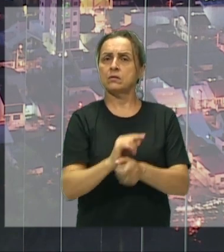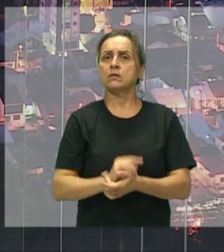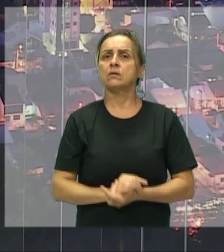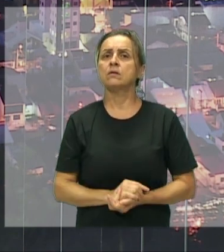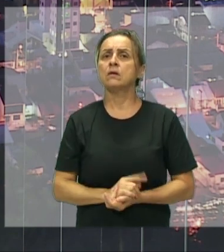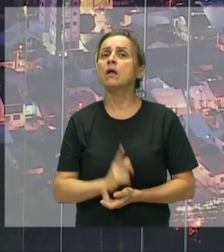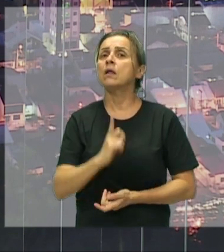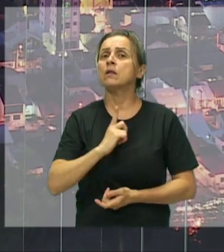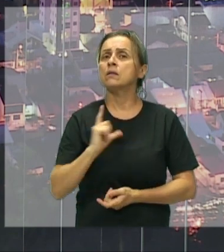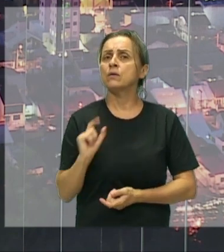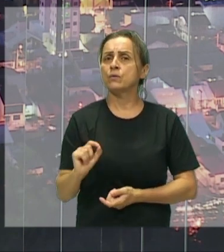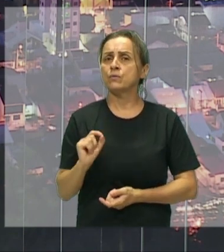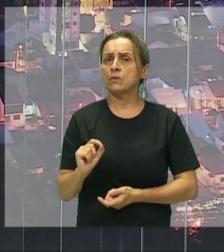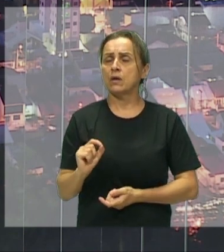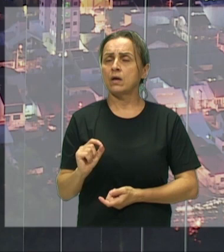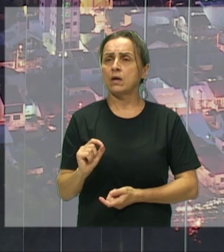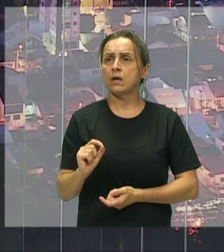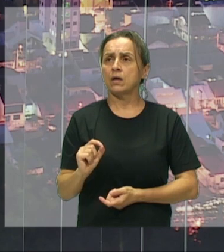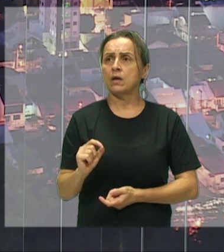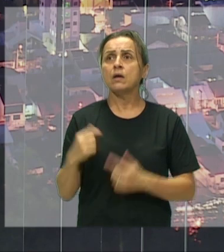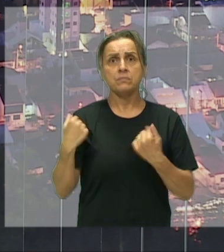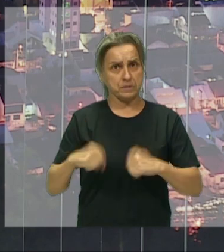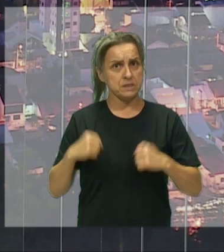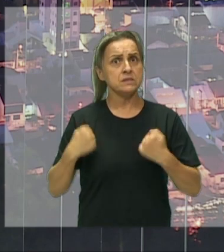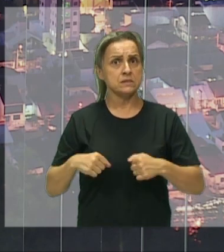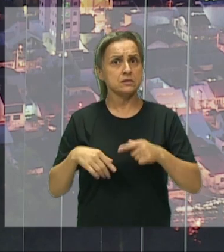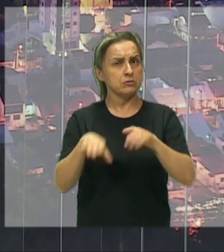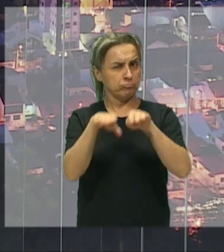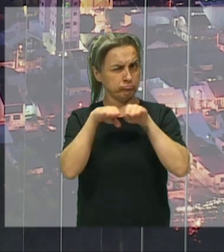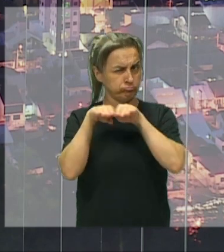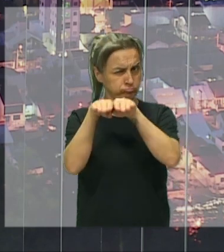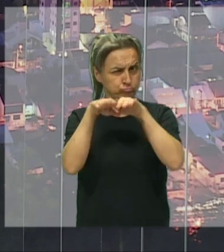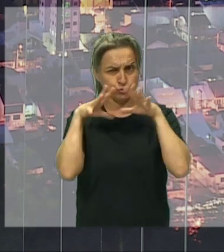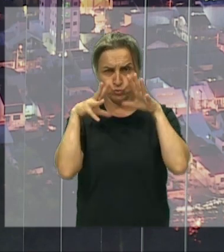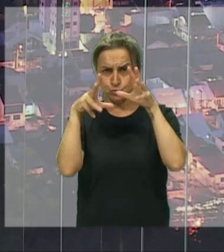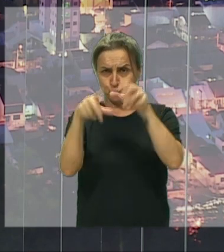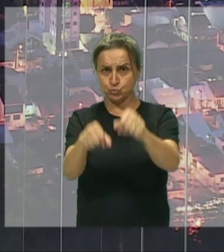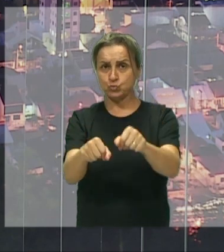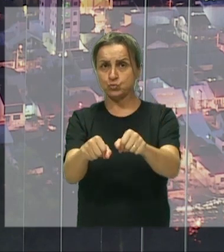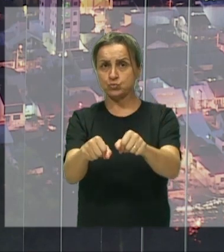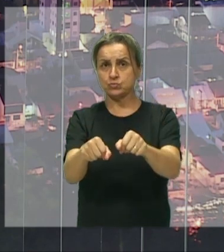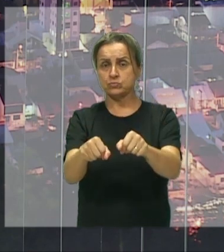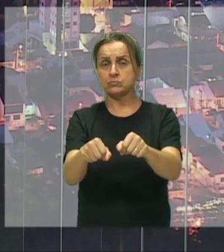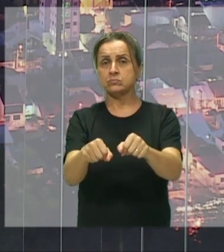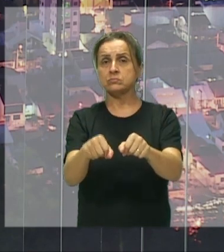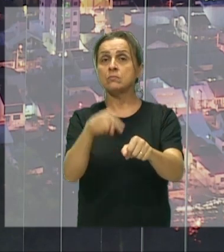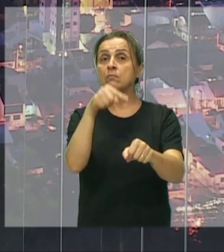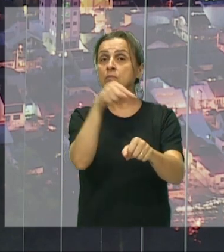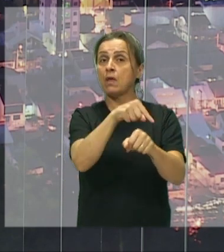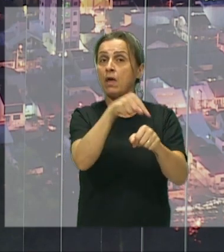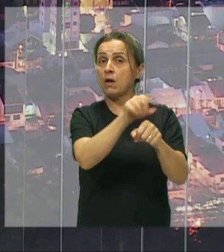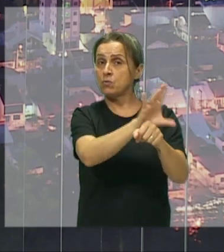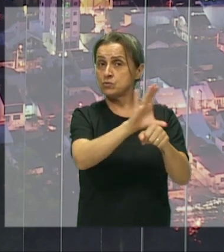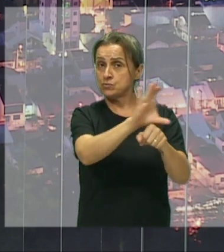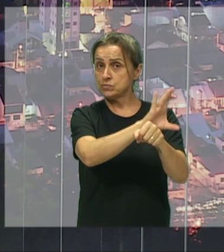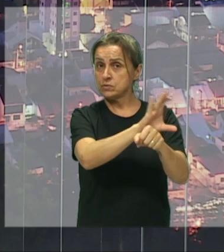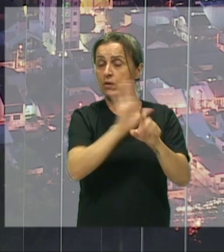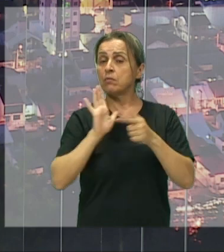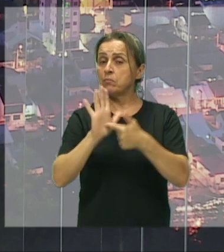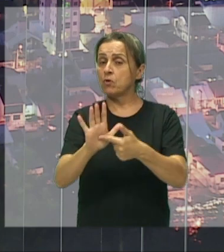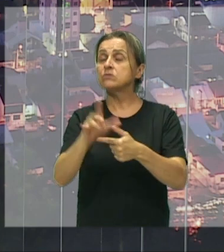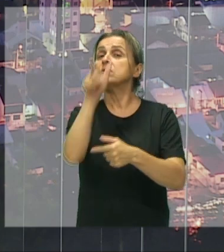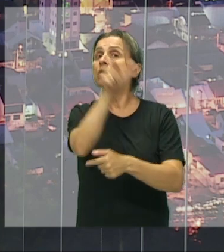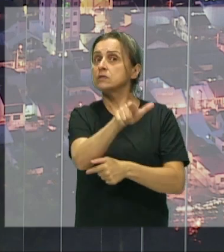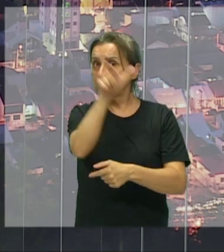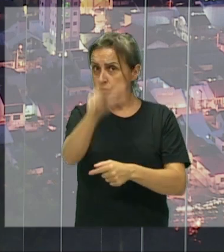que houvesse essa equidade, né, e que as pessoas passassem a integrar os espaços e tudo